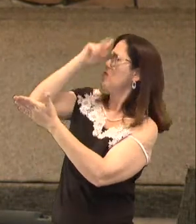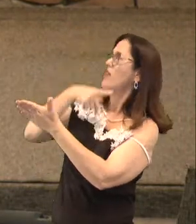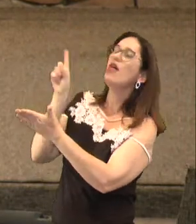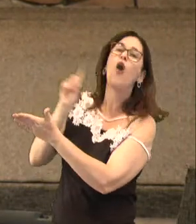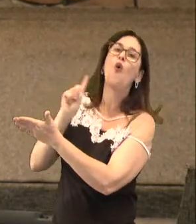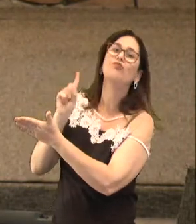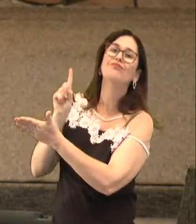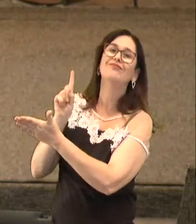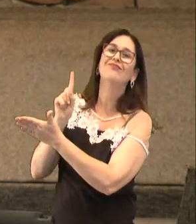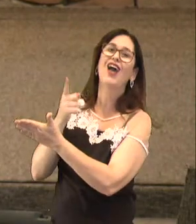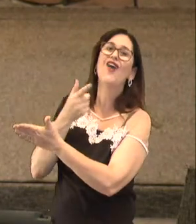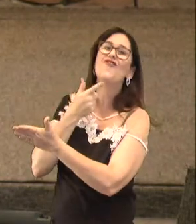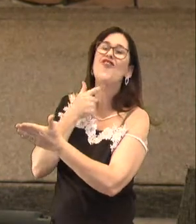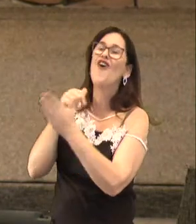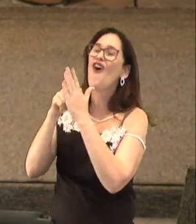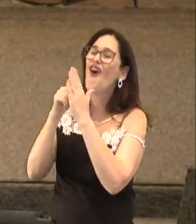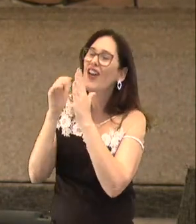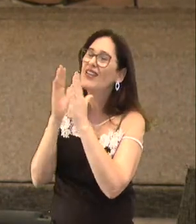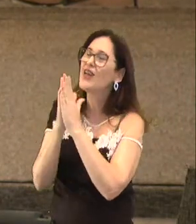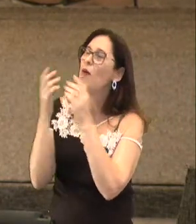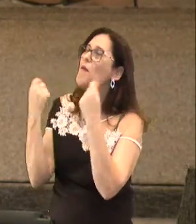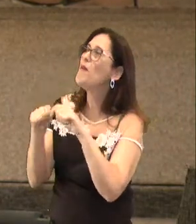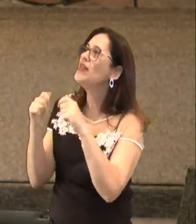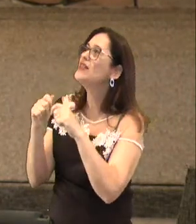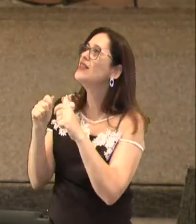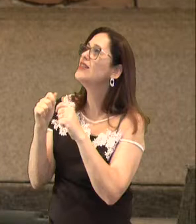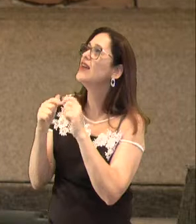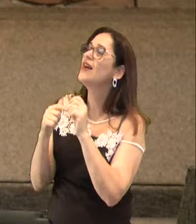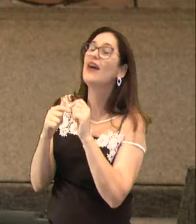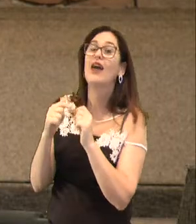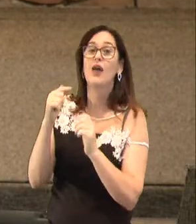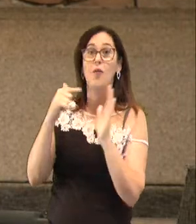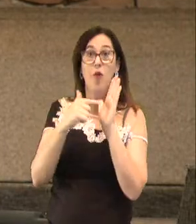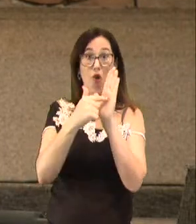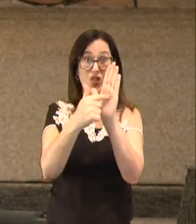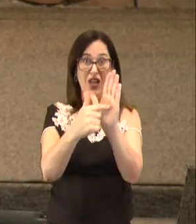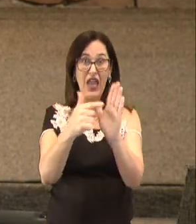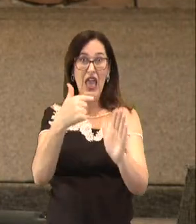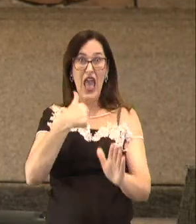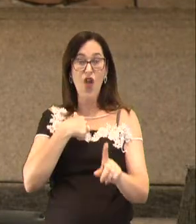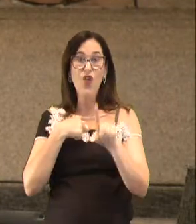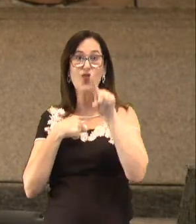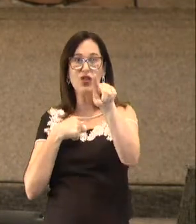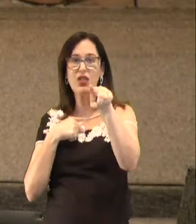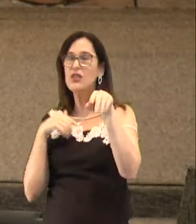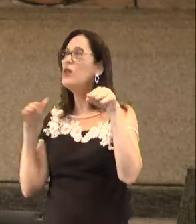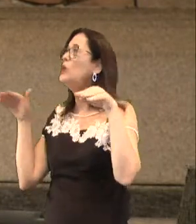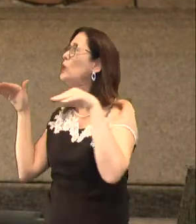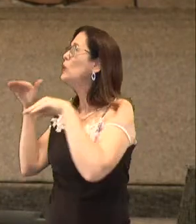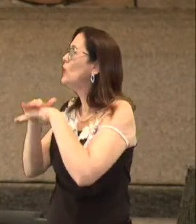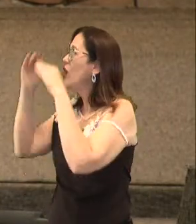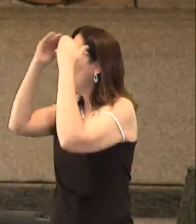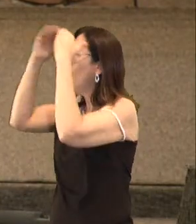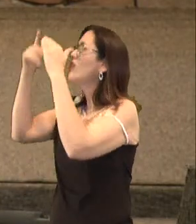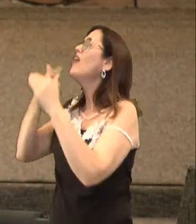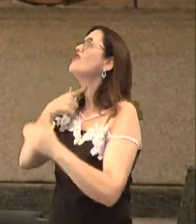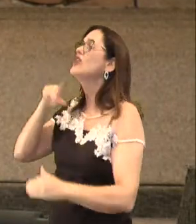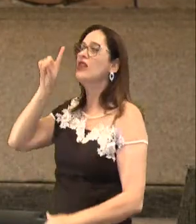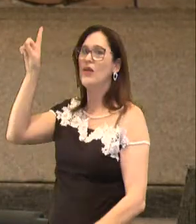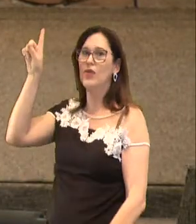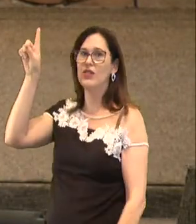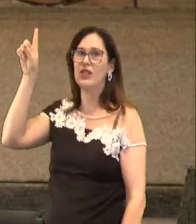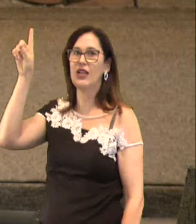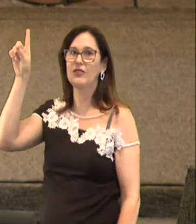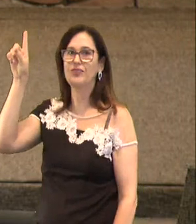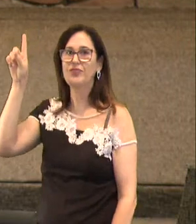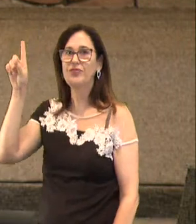vontade, mas a nossa oração precisa servir sim, para que eu e você nos submetamos à vontade dele, essa